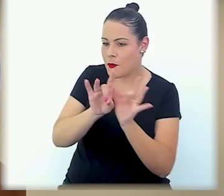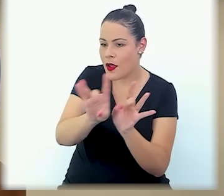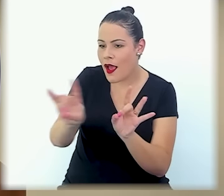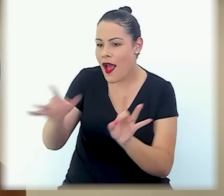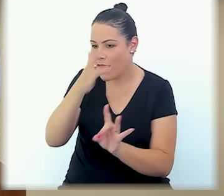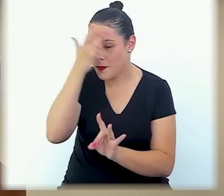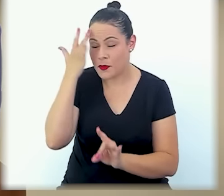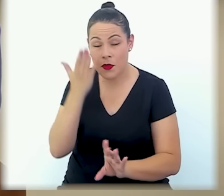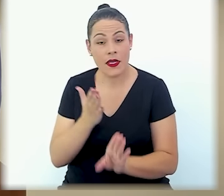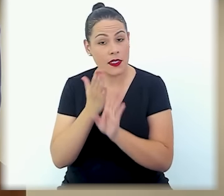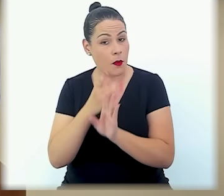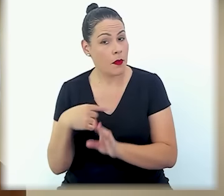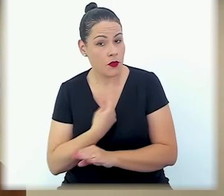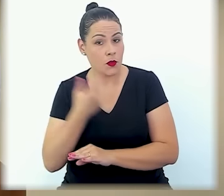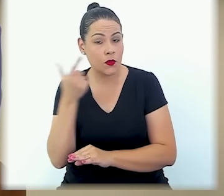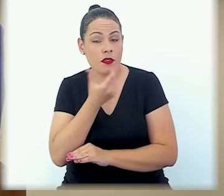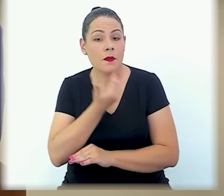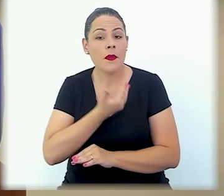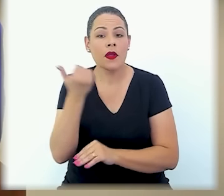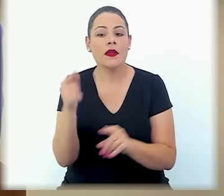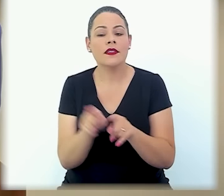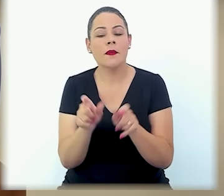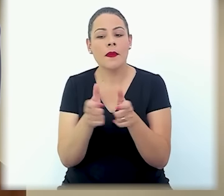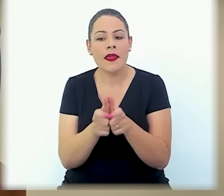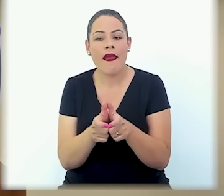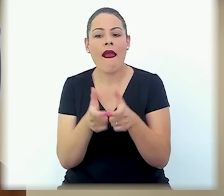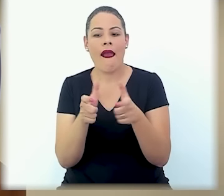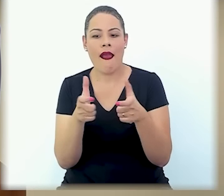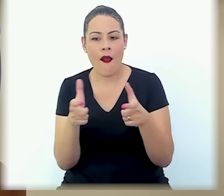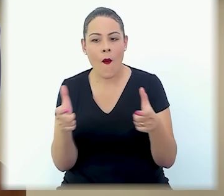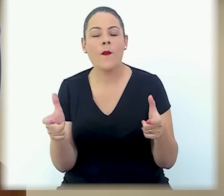gente melhorar e aumentar, né,